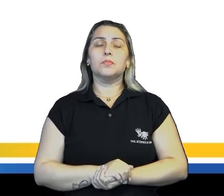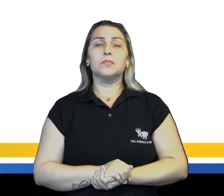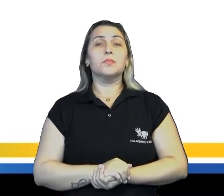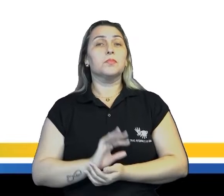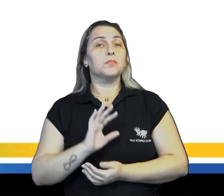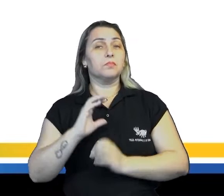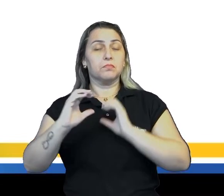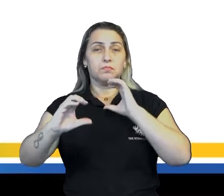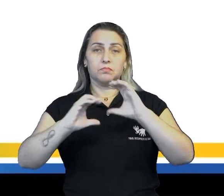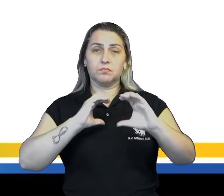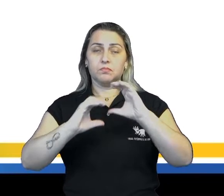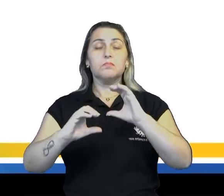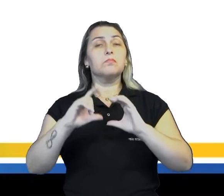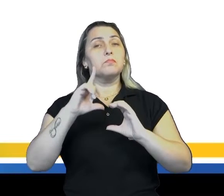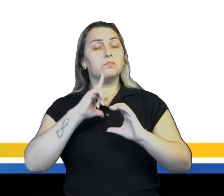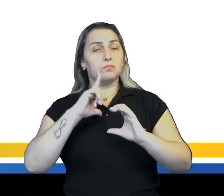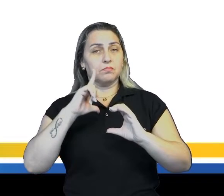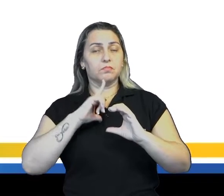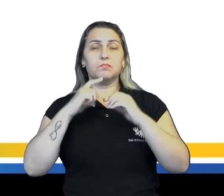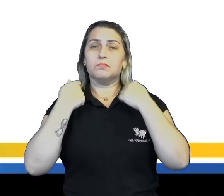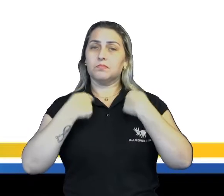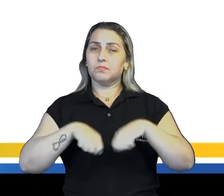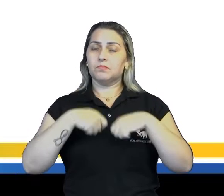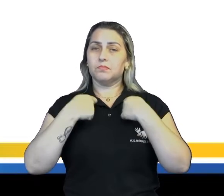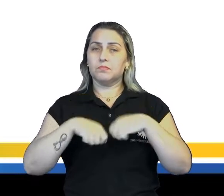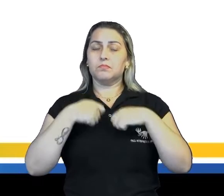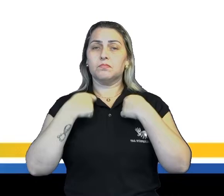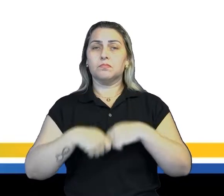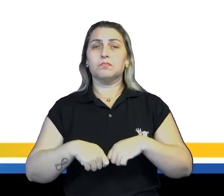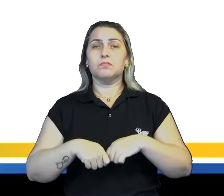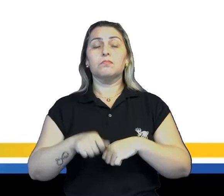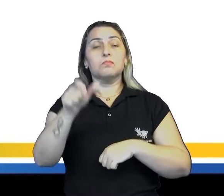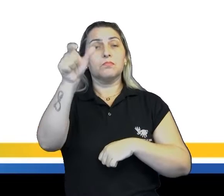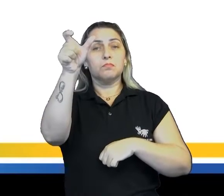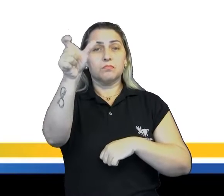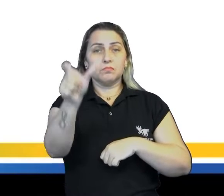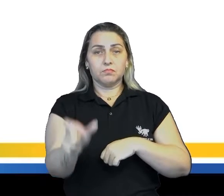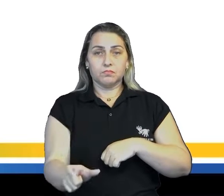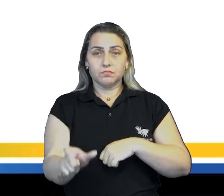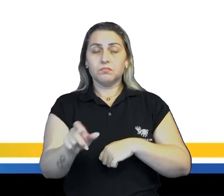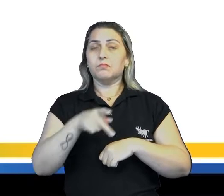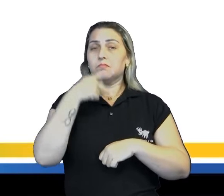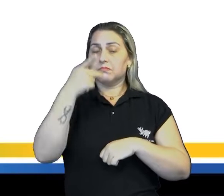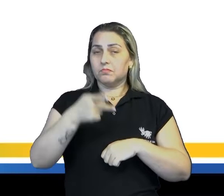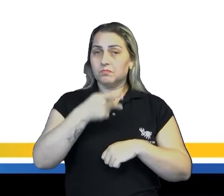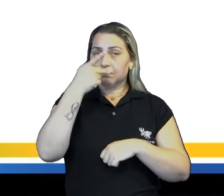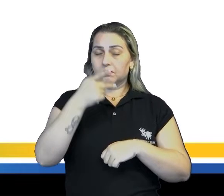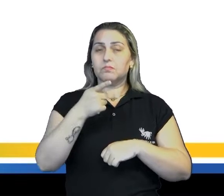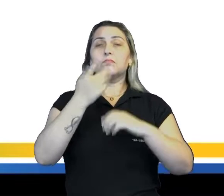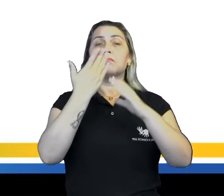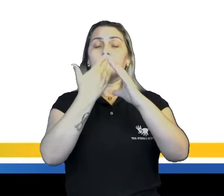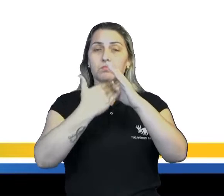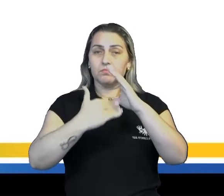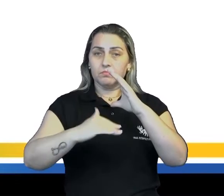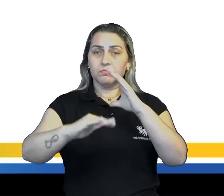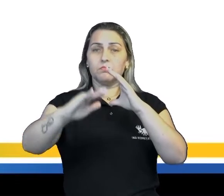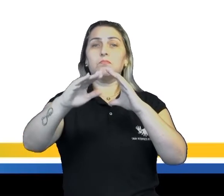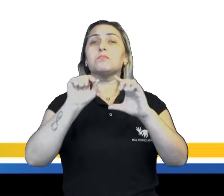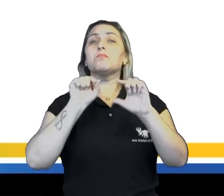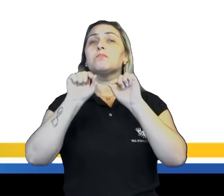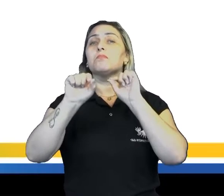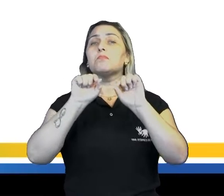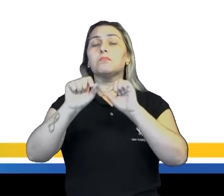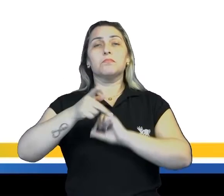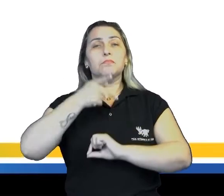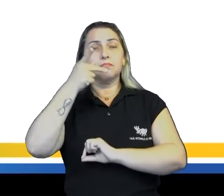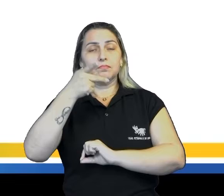Para que a comunicação aconteça, é necessário o emissor, né, que é aquele que fala, a mensagem, que é o que você